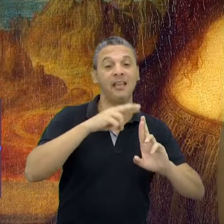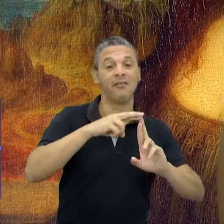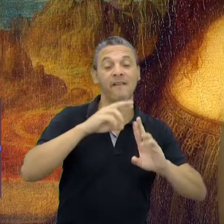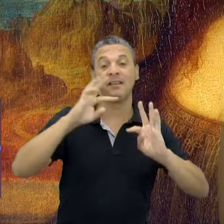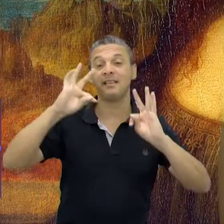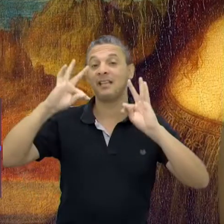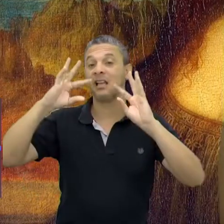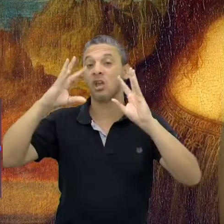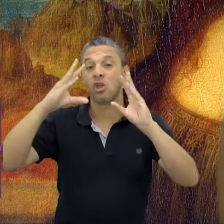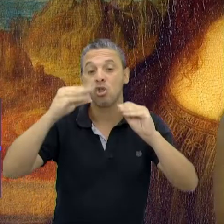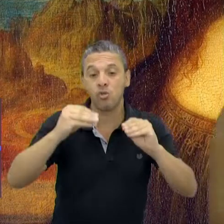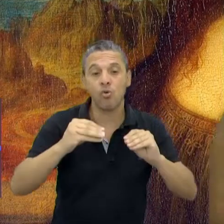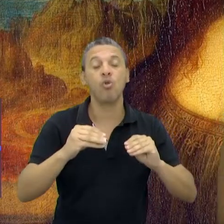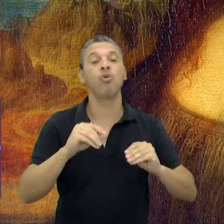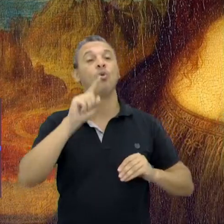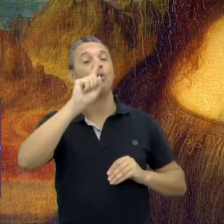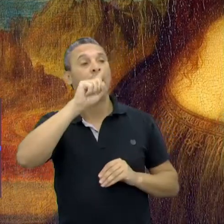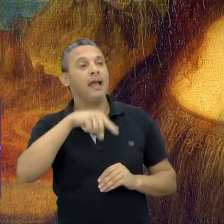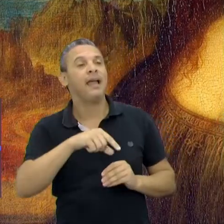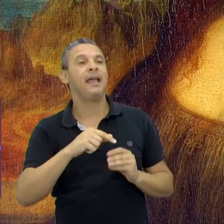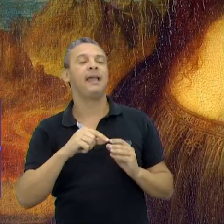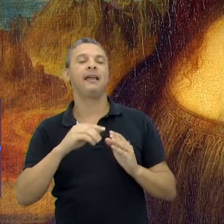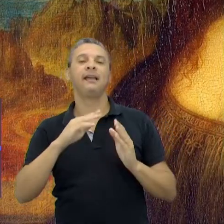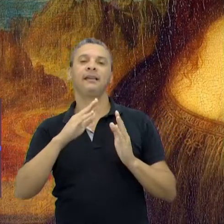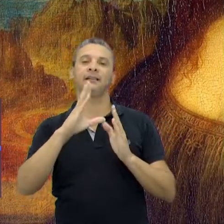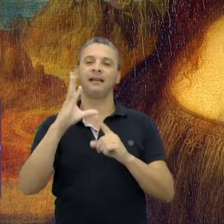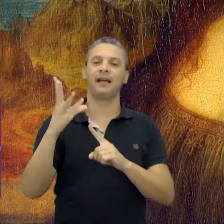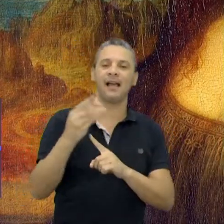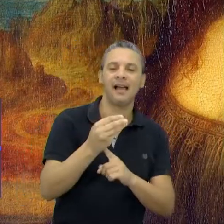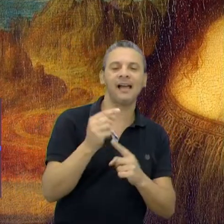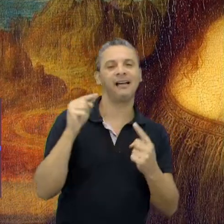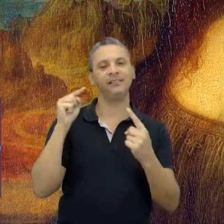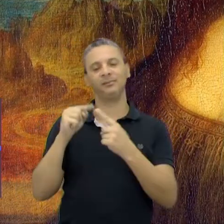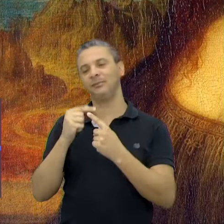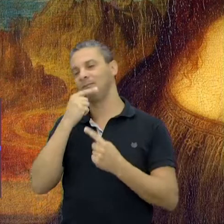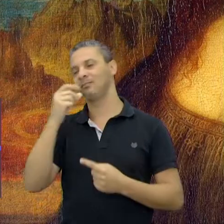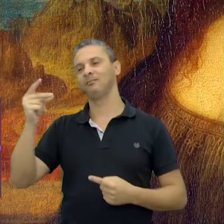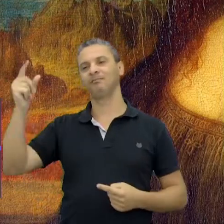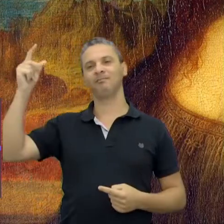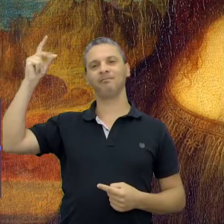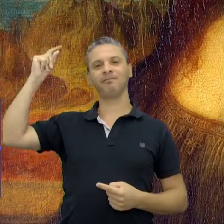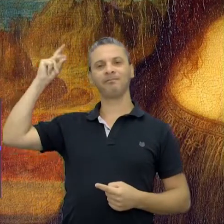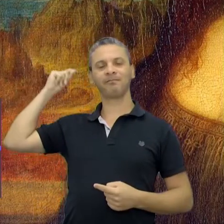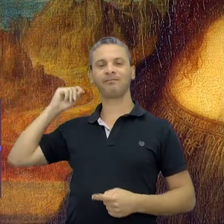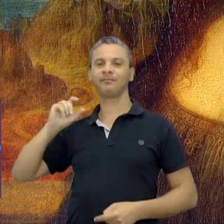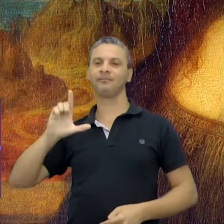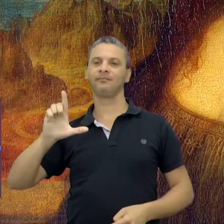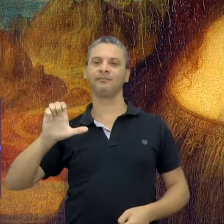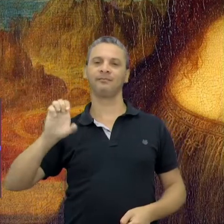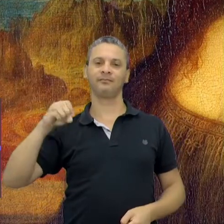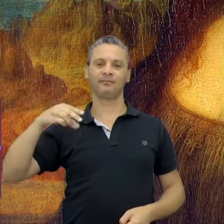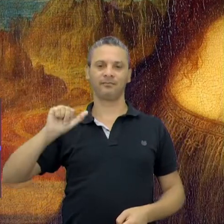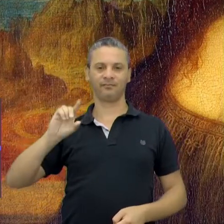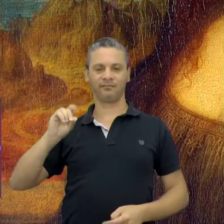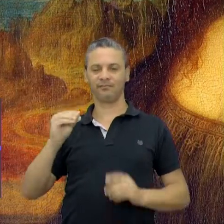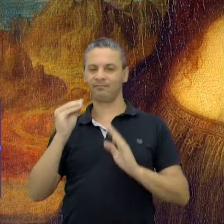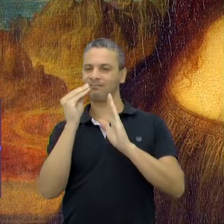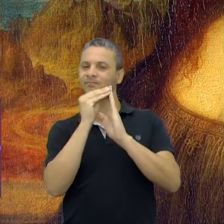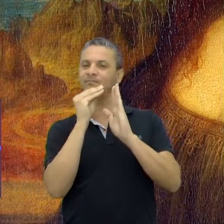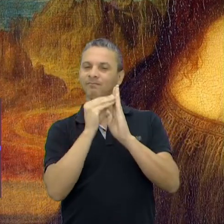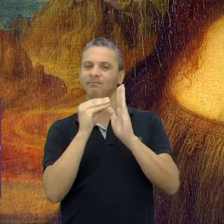ó, essa obra é uma reprodução do Leonardo da Vinci, de uma obra do Renascimento. Então eu coloquei todas